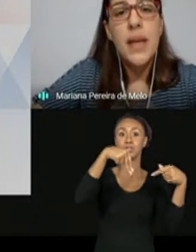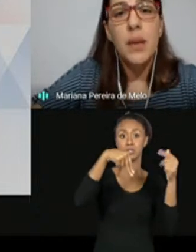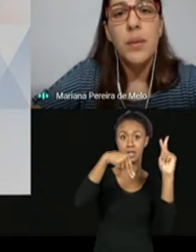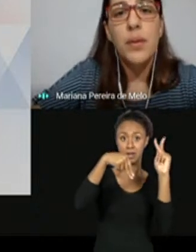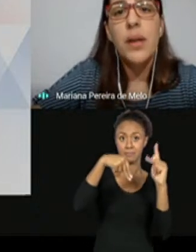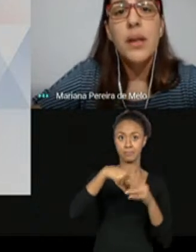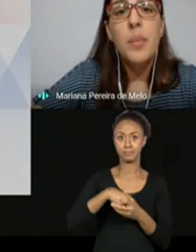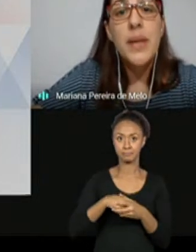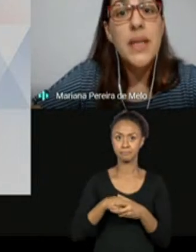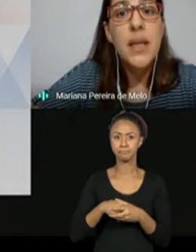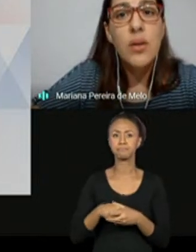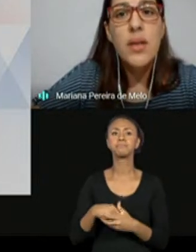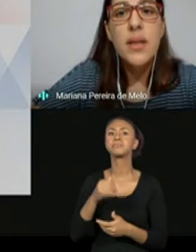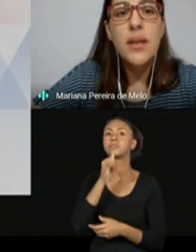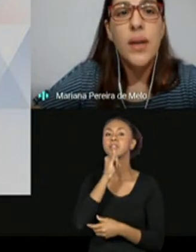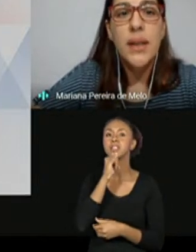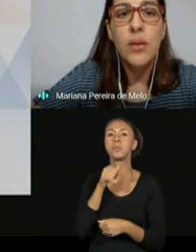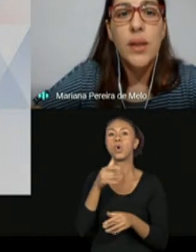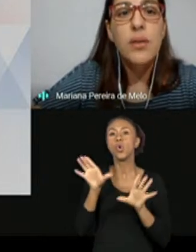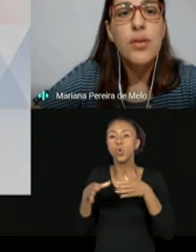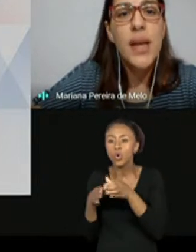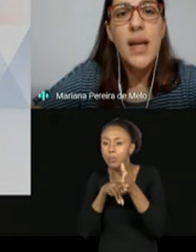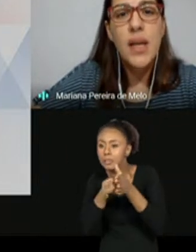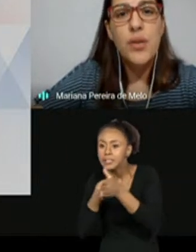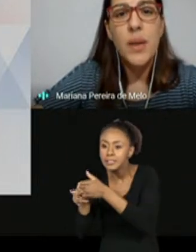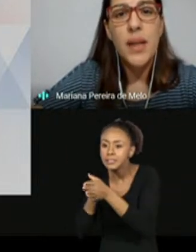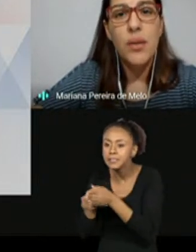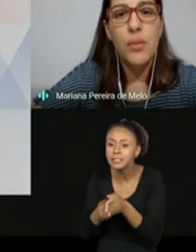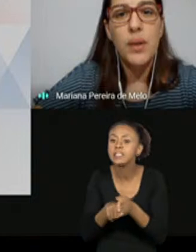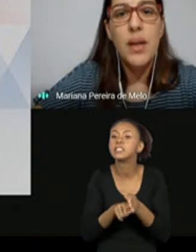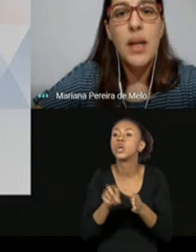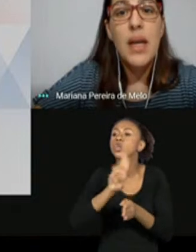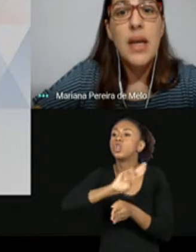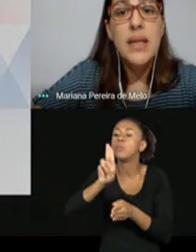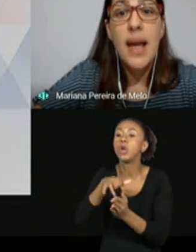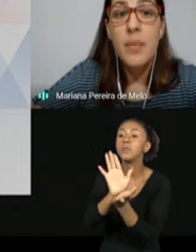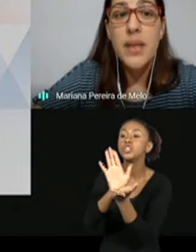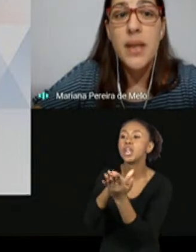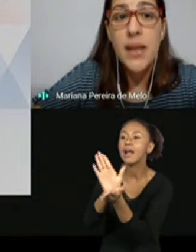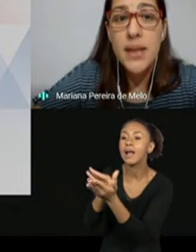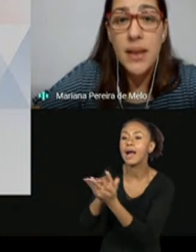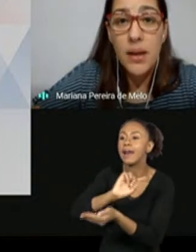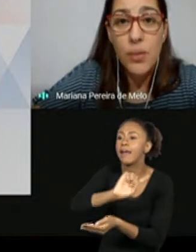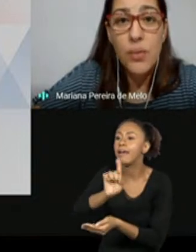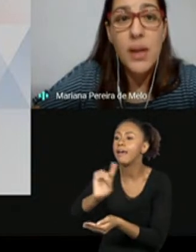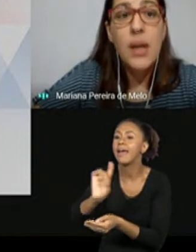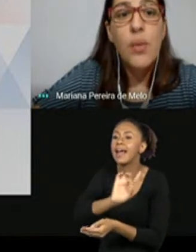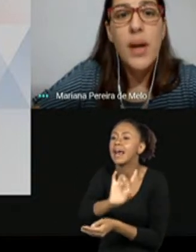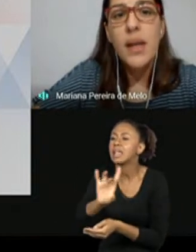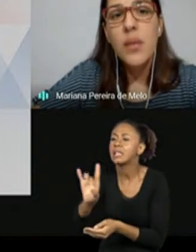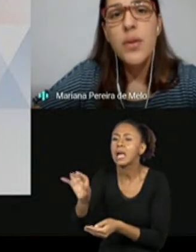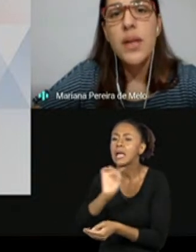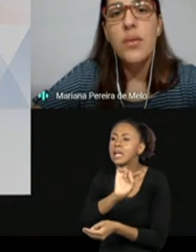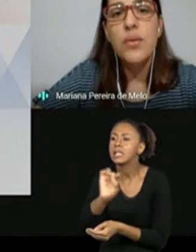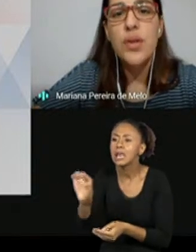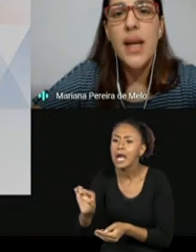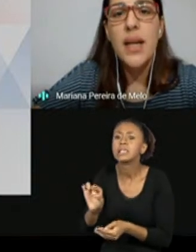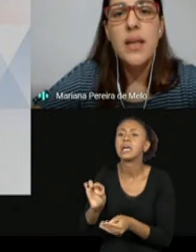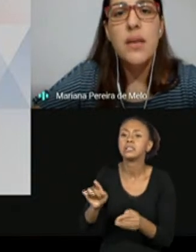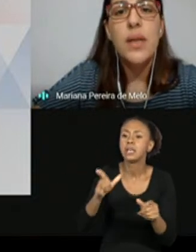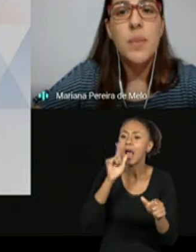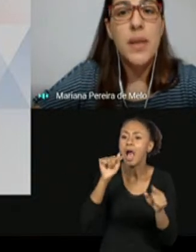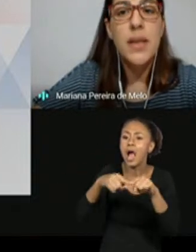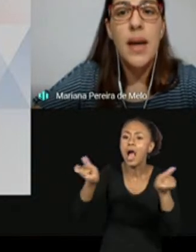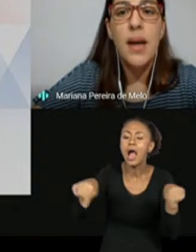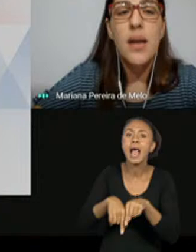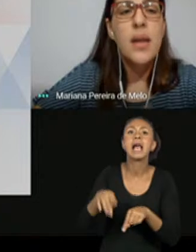para um exemplo. Então, pesquisadores estão catalogando jacarés de uma lagoa. Sabe-se que nessa lagoa, 40% dos jacarés